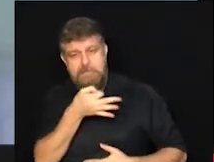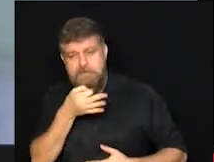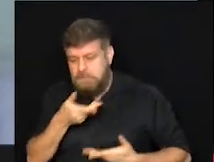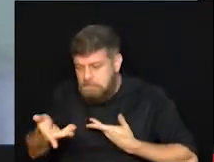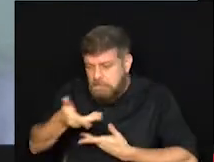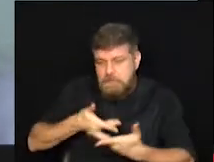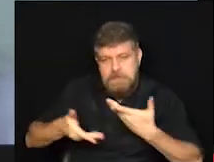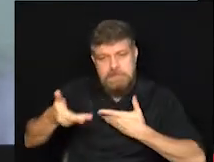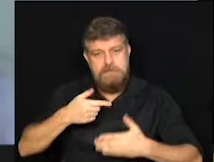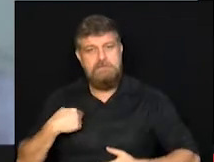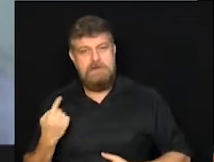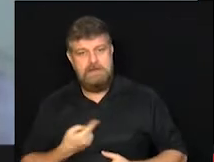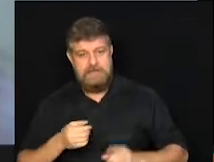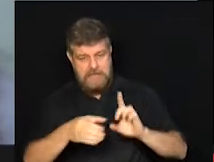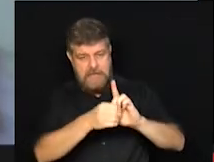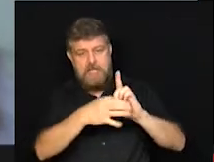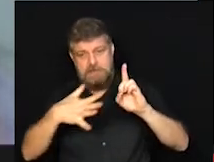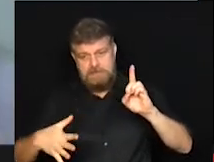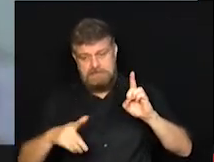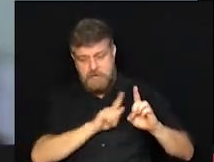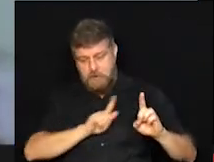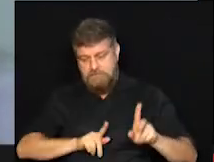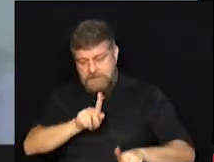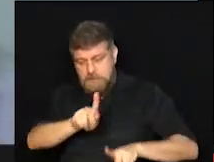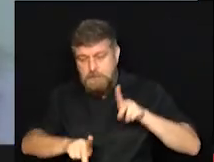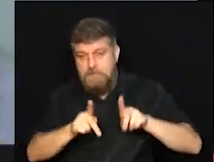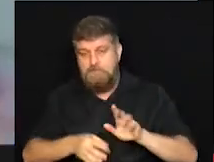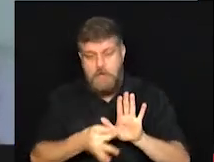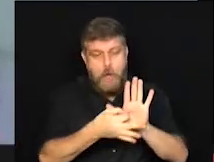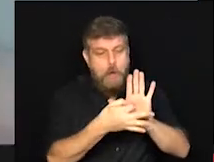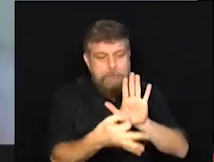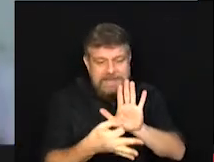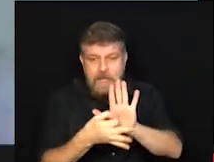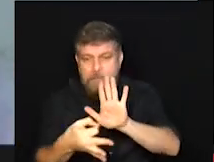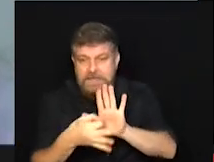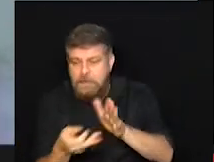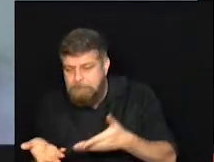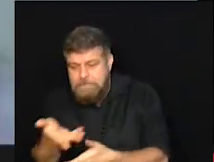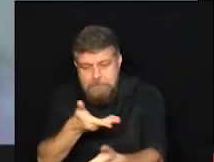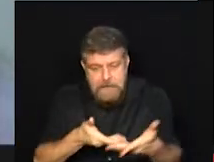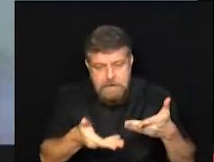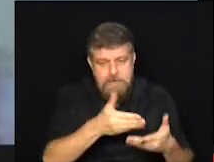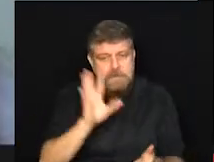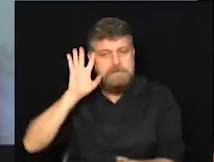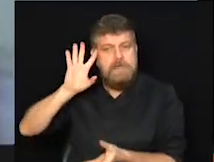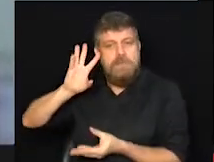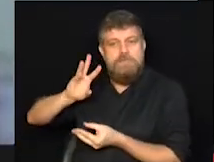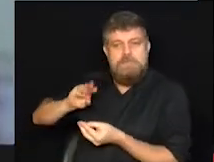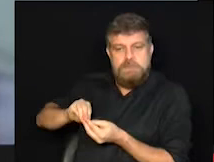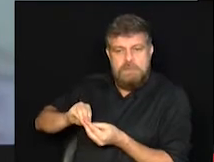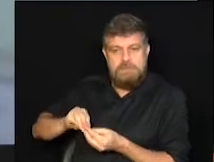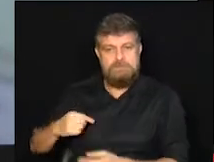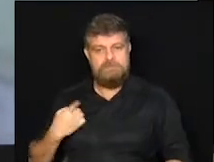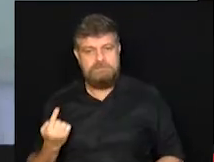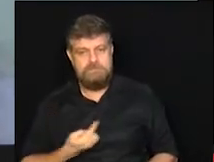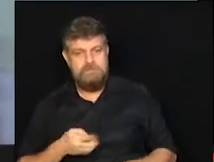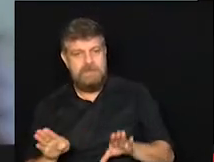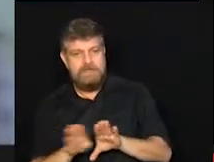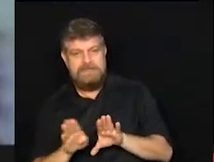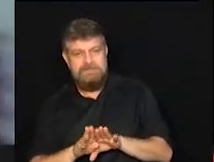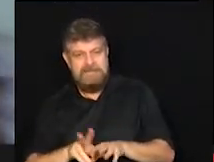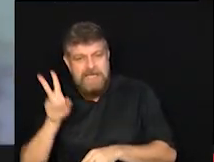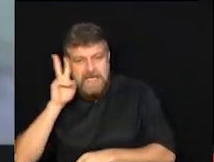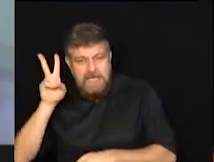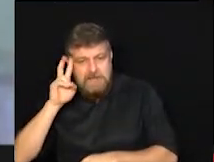É assim que a democracia é feita, ouvindo-se todas as partes para que a gente possa chegar ao senso comum. E eu falei, não sei se eu mencionei o